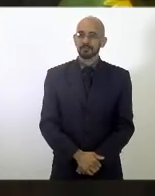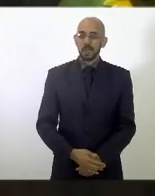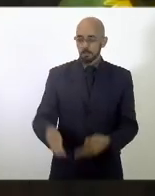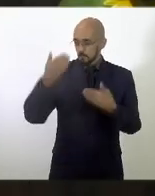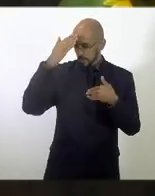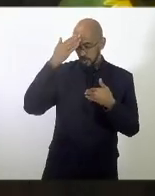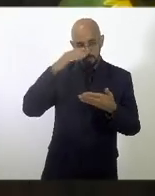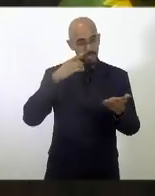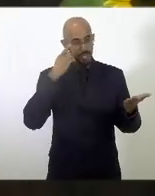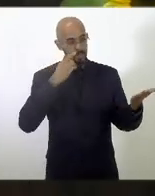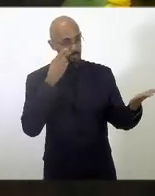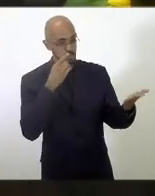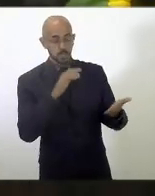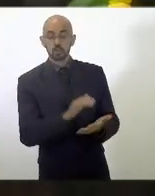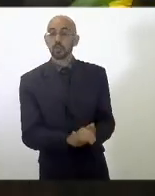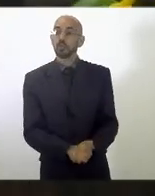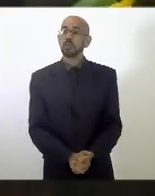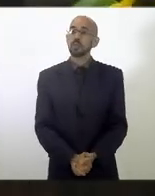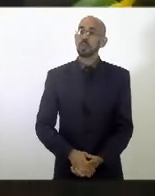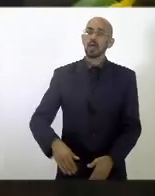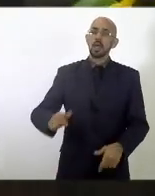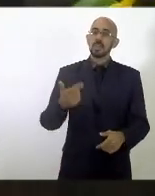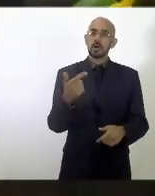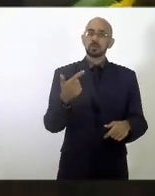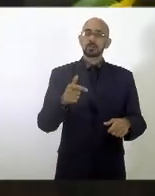Obrigado, deputado. Não havendo mais